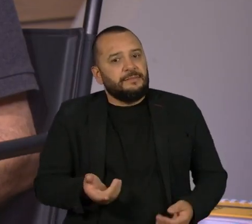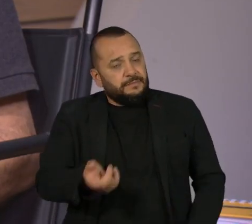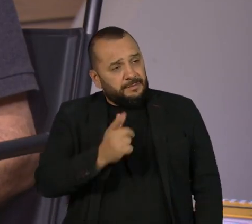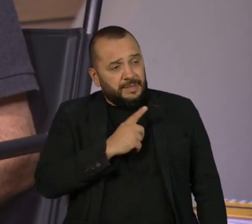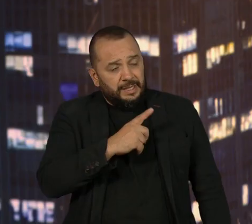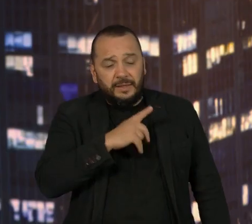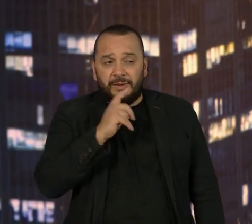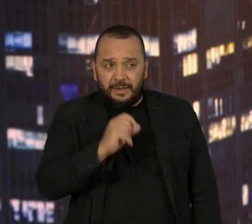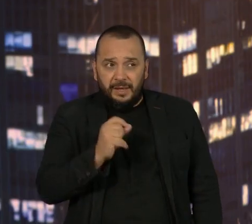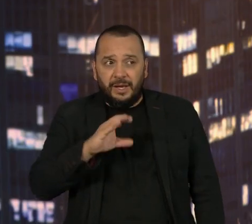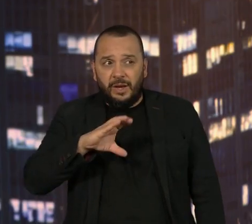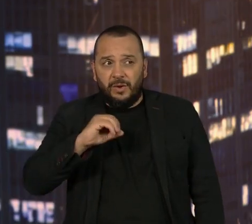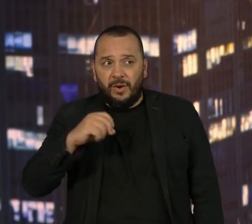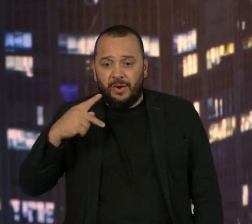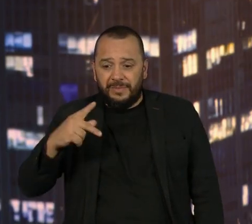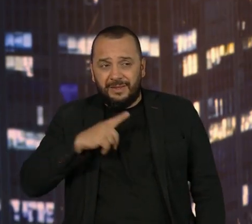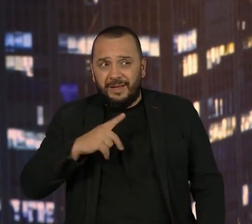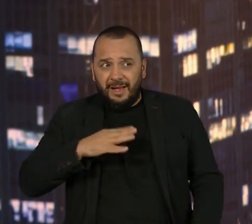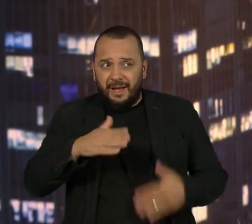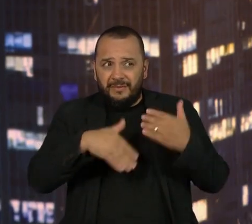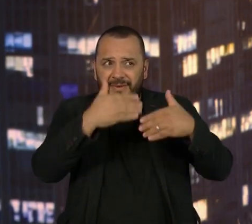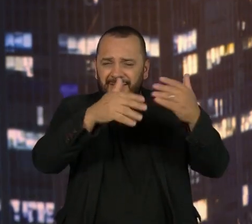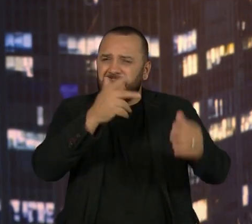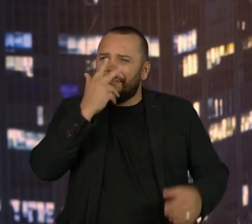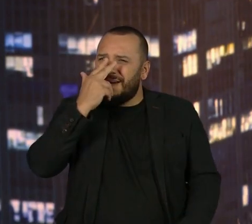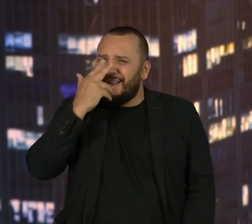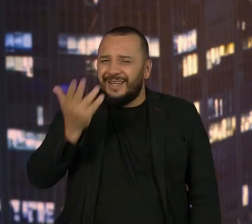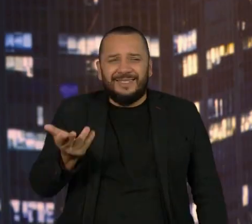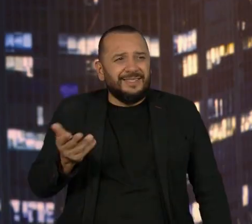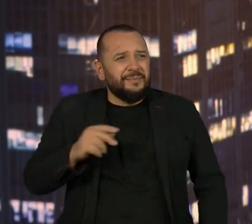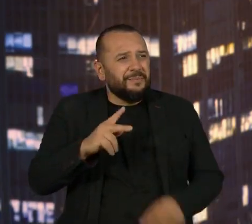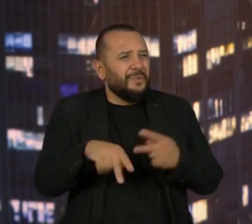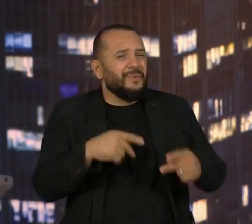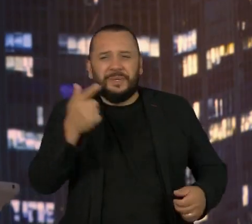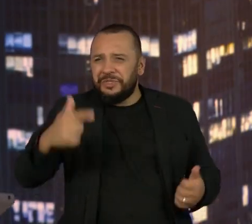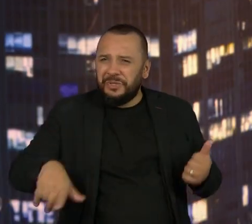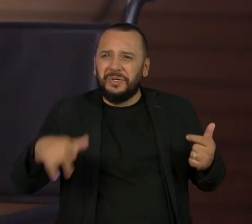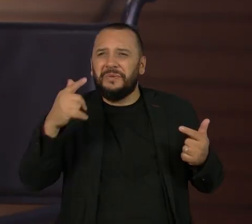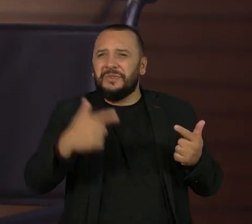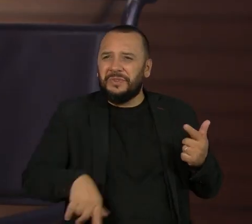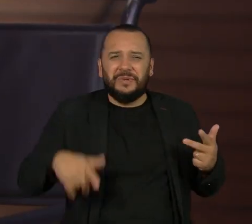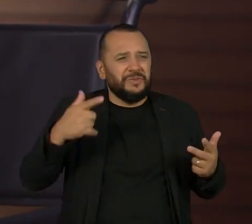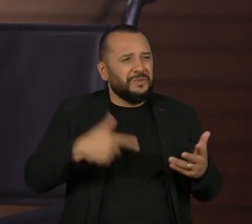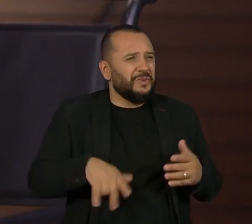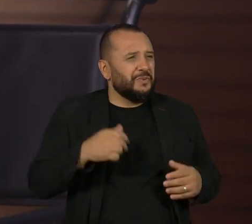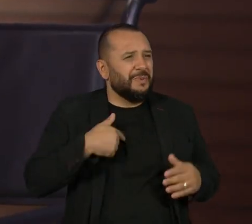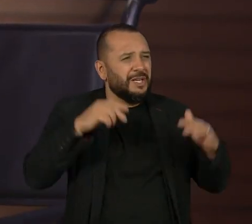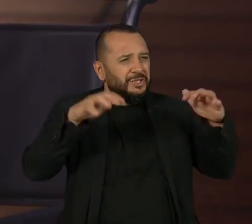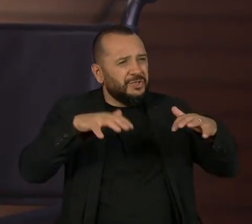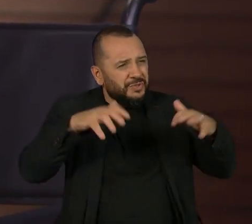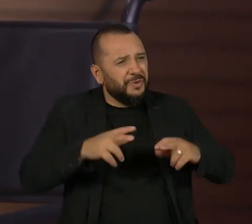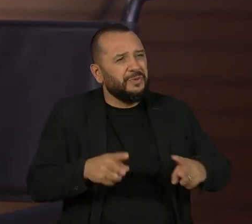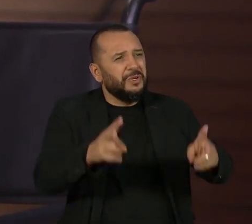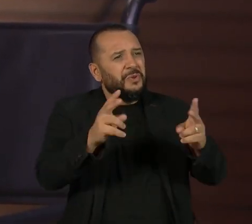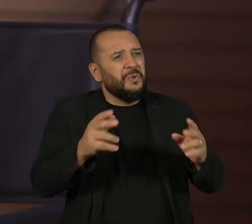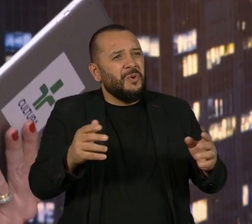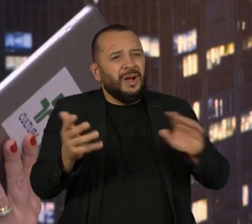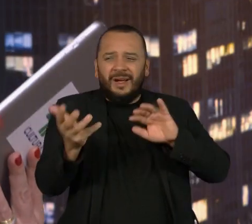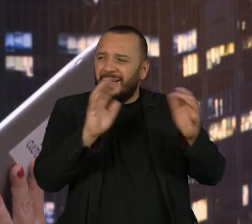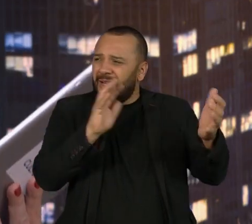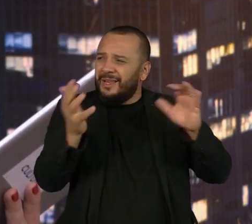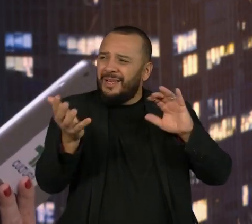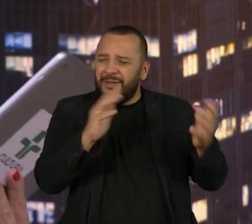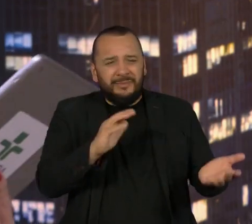avanço, porque às vezes eu tenho a impressão de que a opinião pública fala, mas de novo, mas né, continua chovendo,